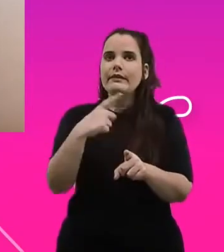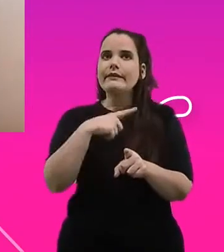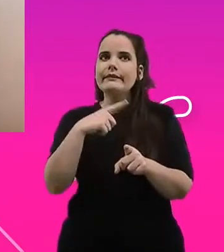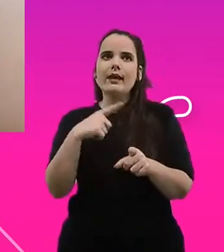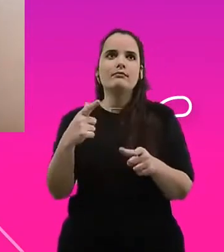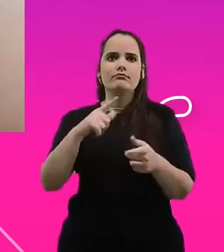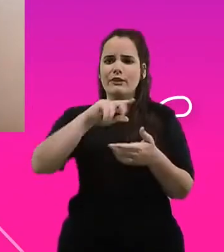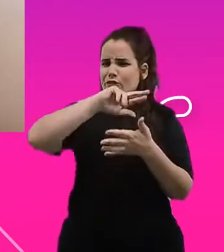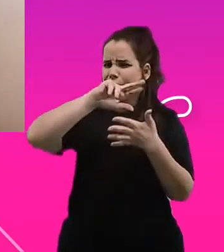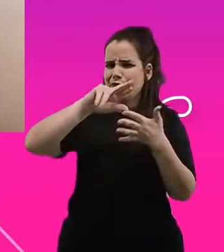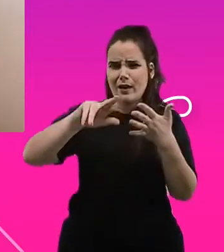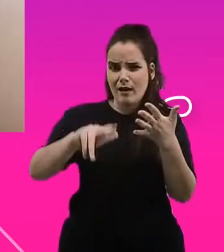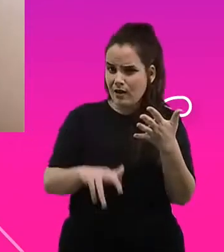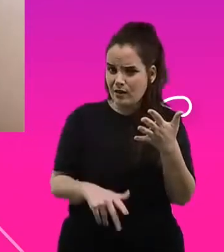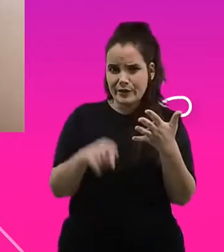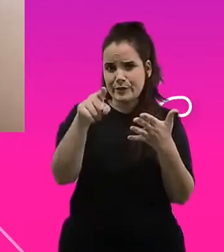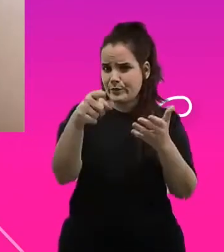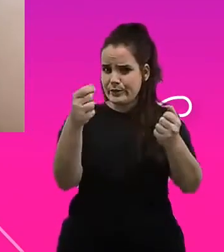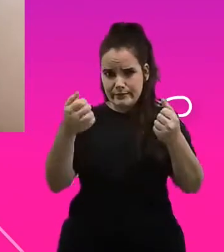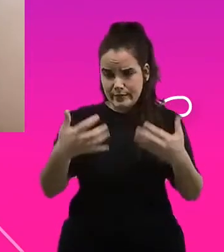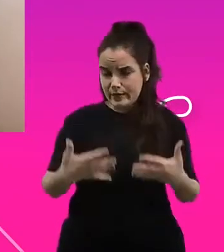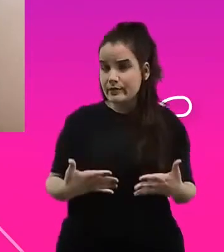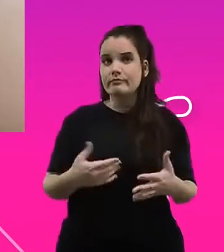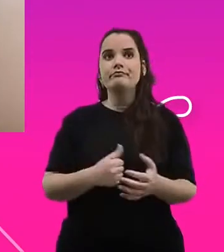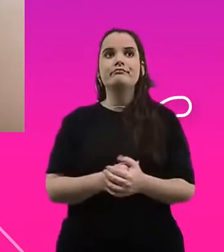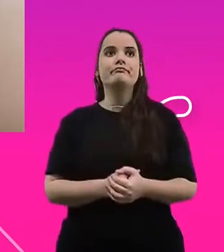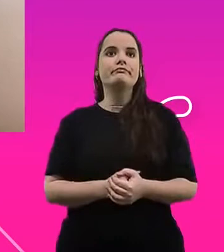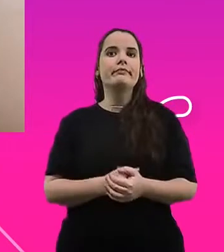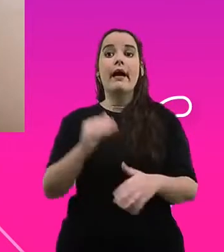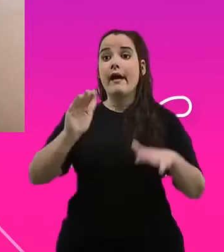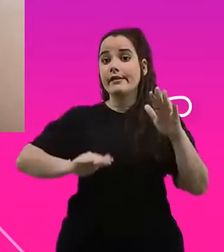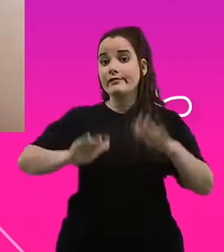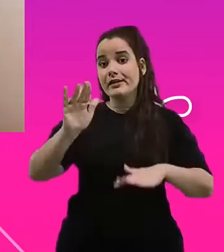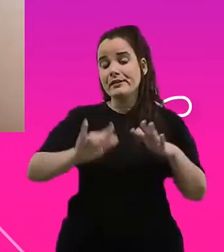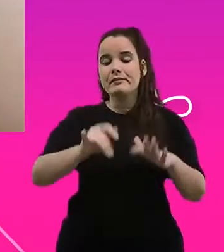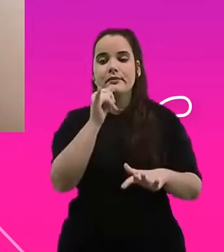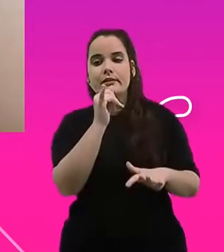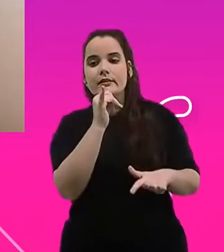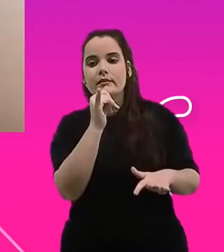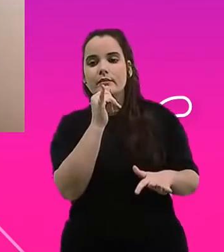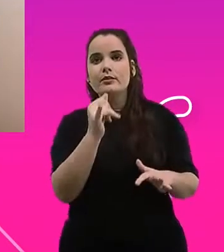você mesmo aí observou, eu acho que às vezes quando você está